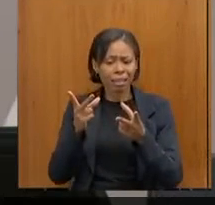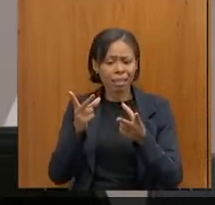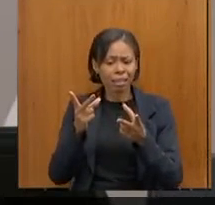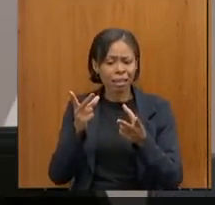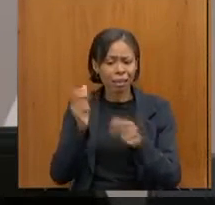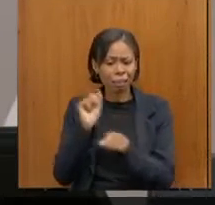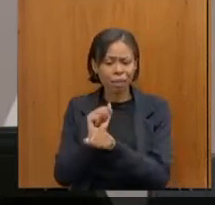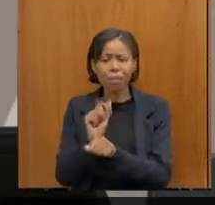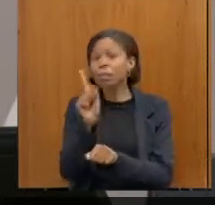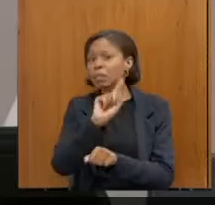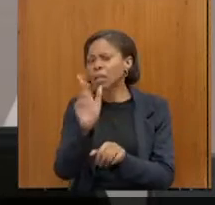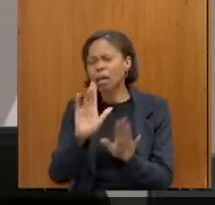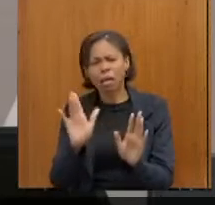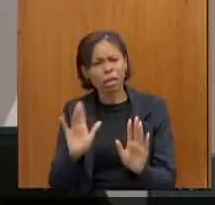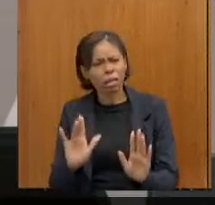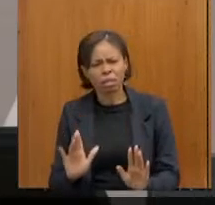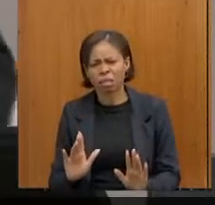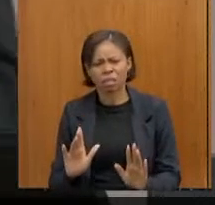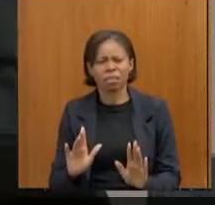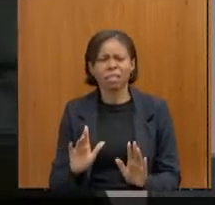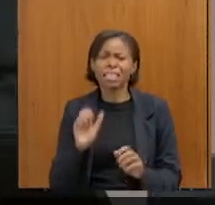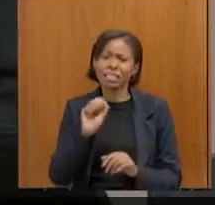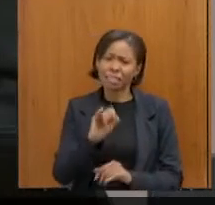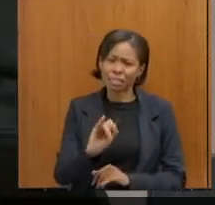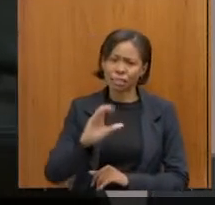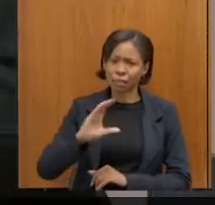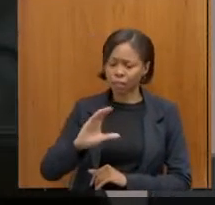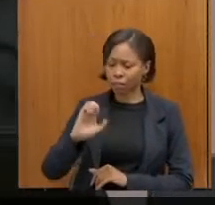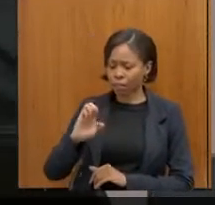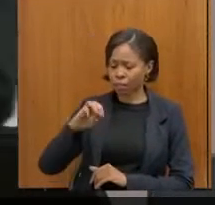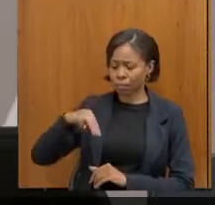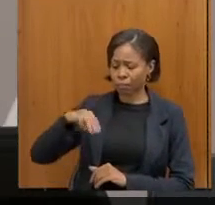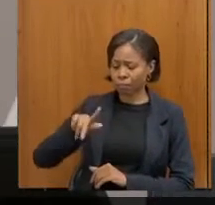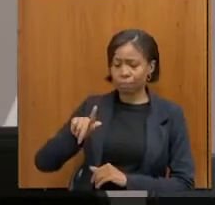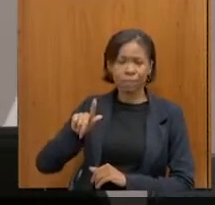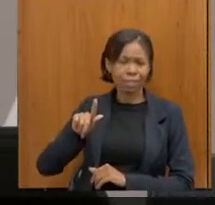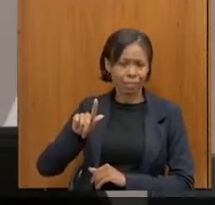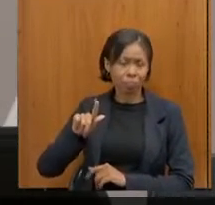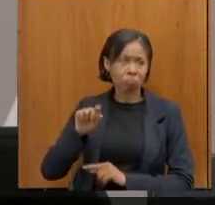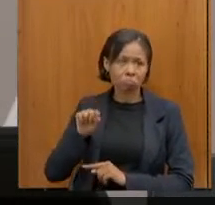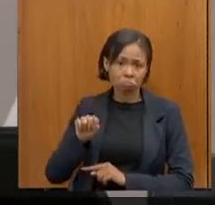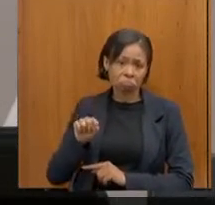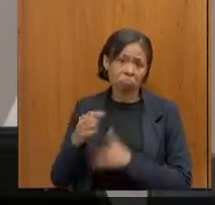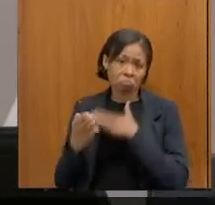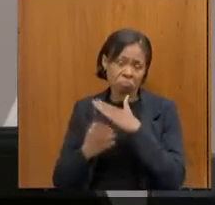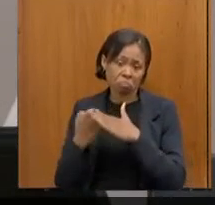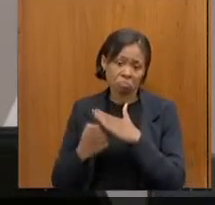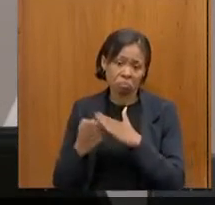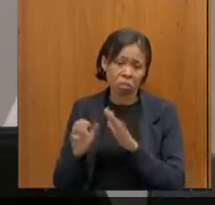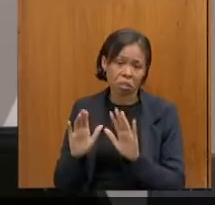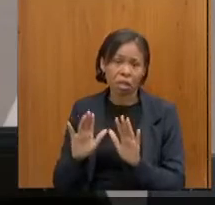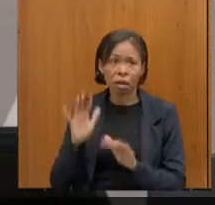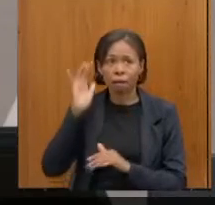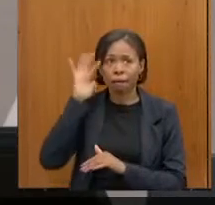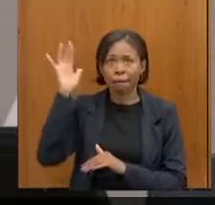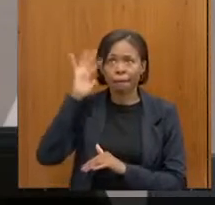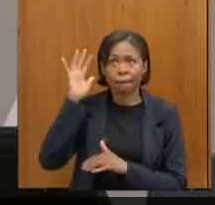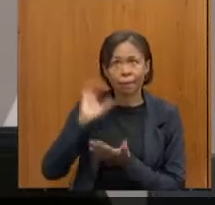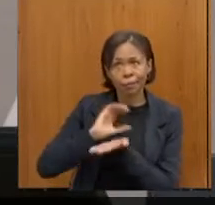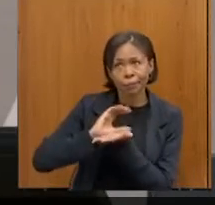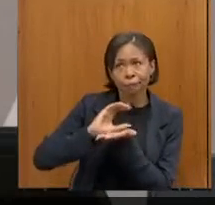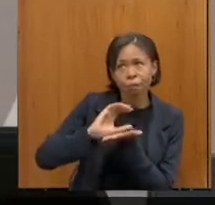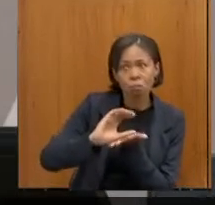não estou propondo estatizar nada se a Cemig faz um alienação de um determinado